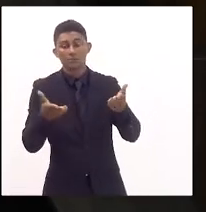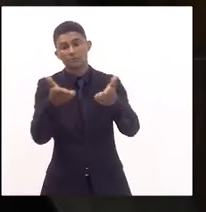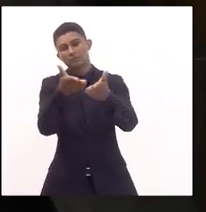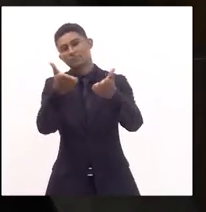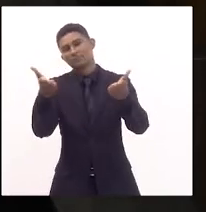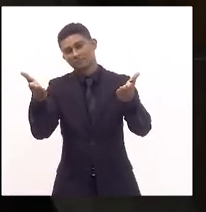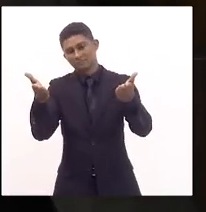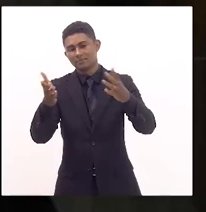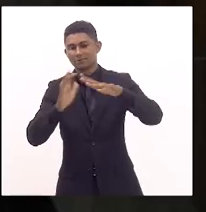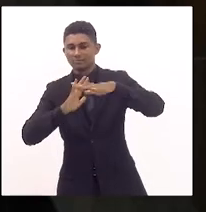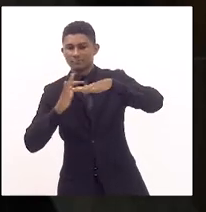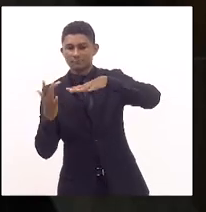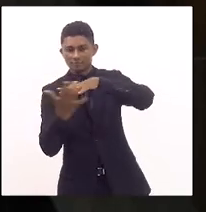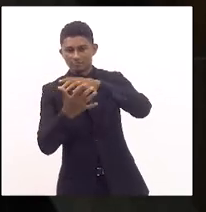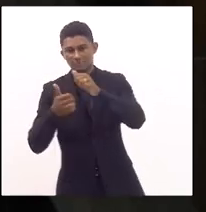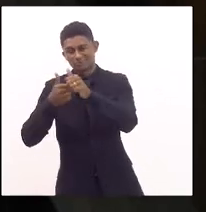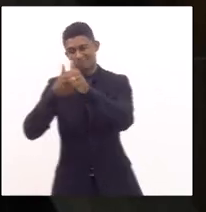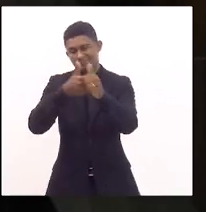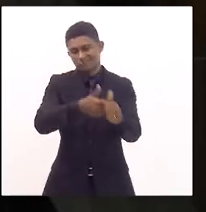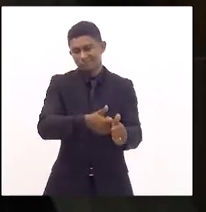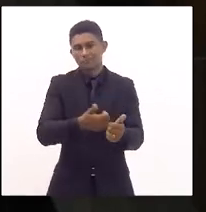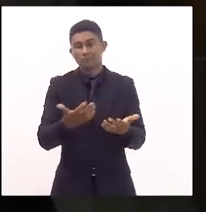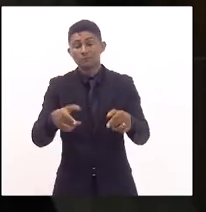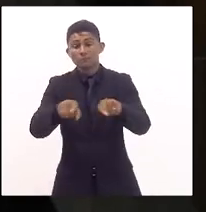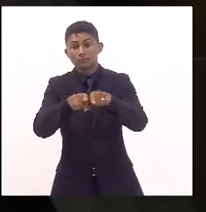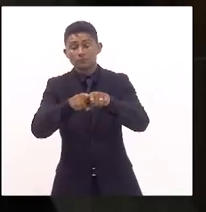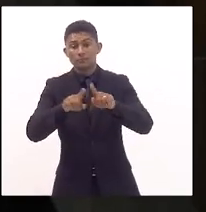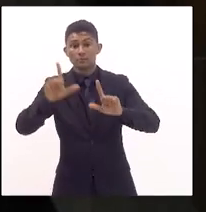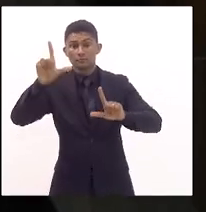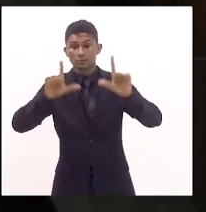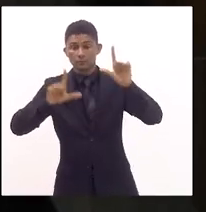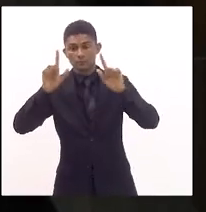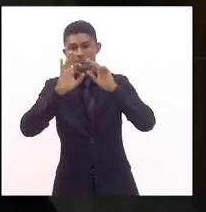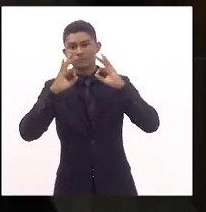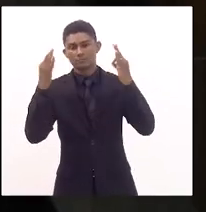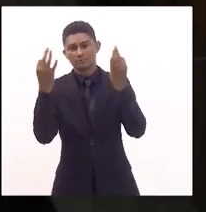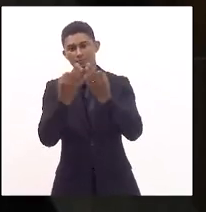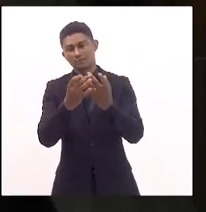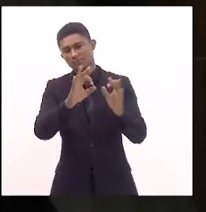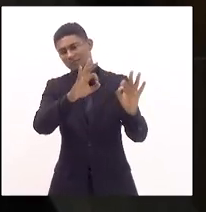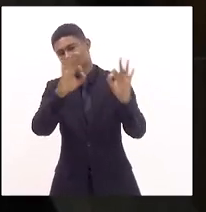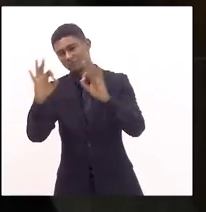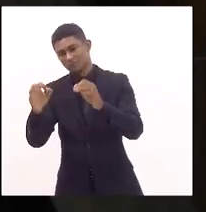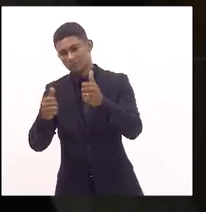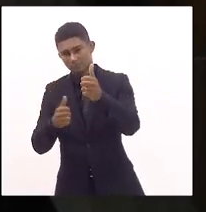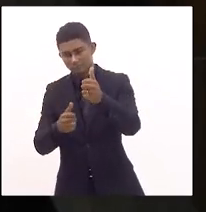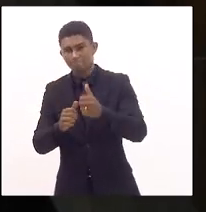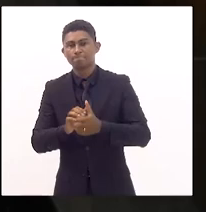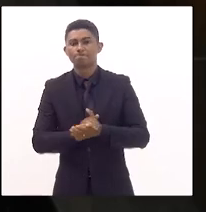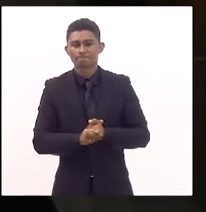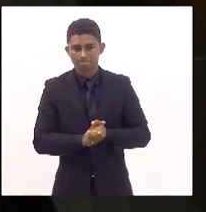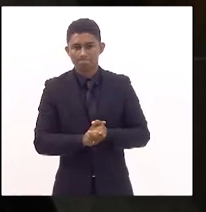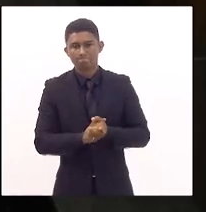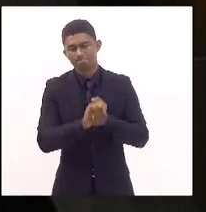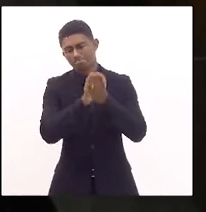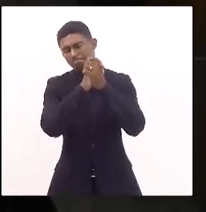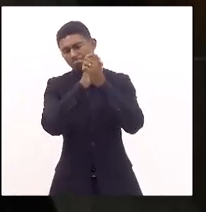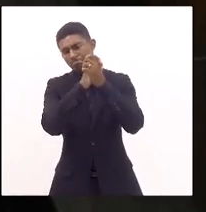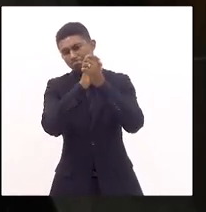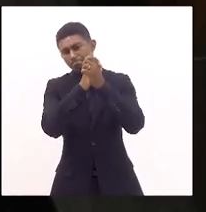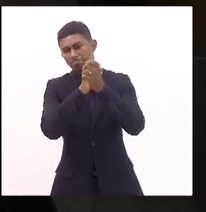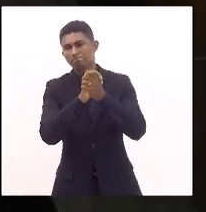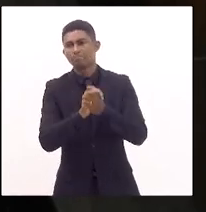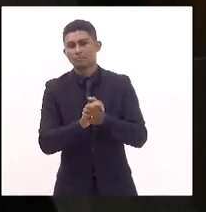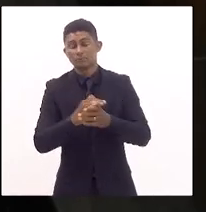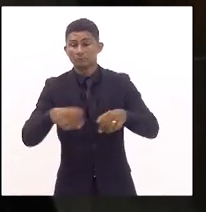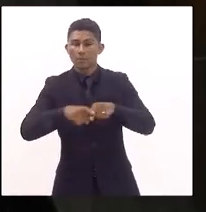cidadãs que nos seguem pelas redes sociais, que nos acompanham e nos assistem pela TV Alerge, saúdo o